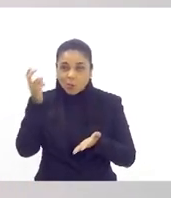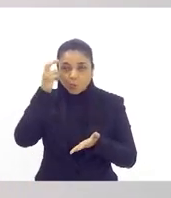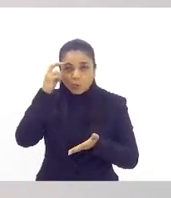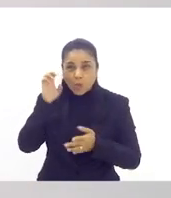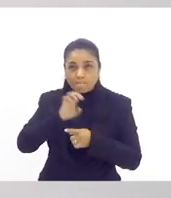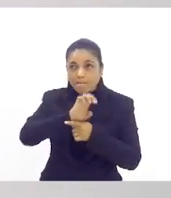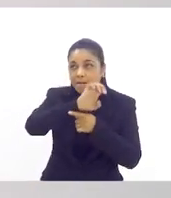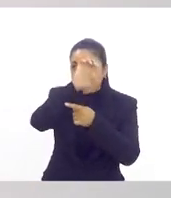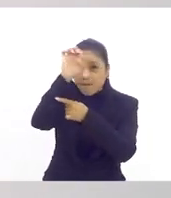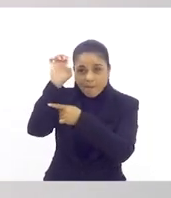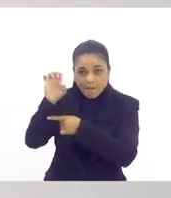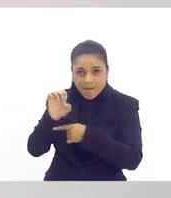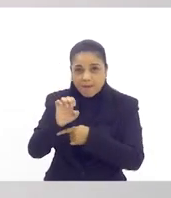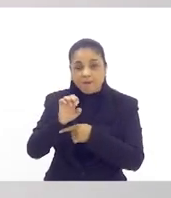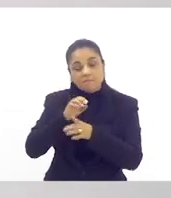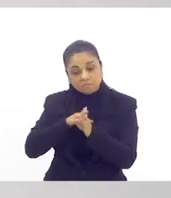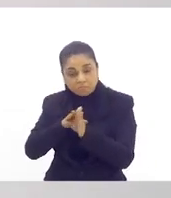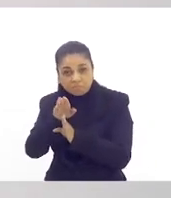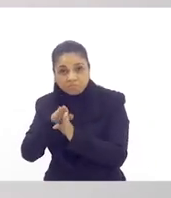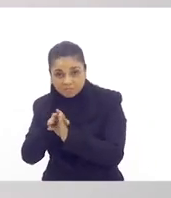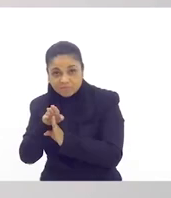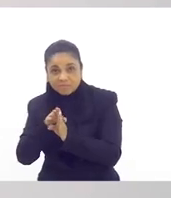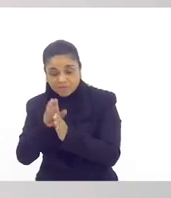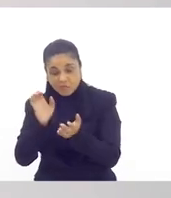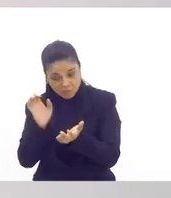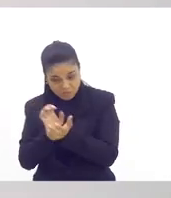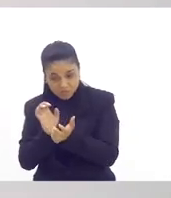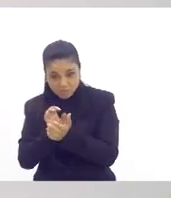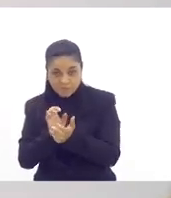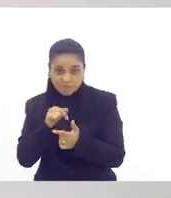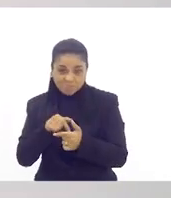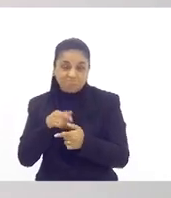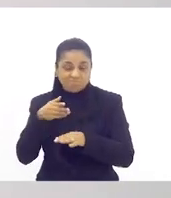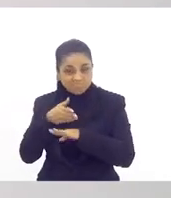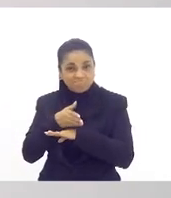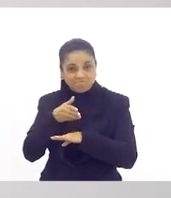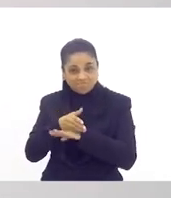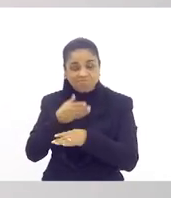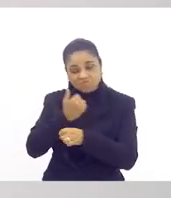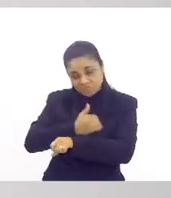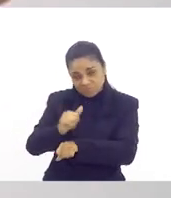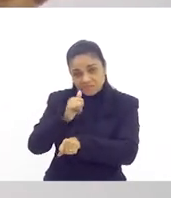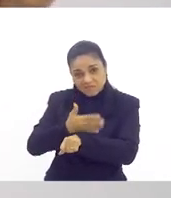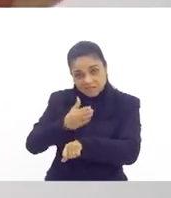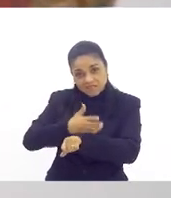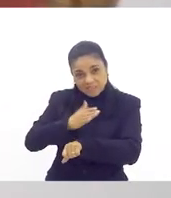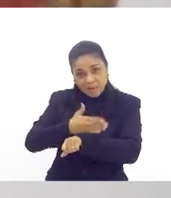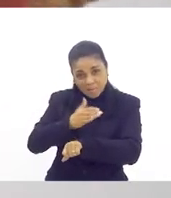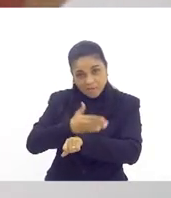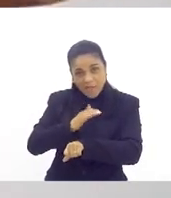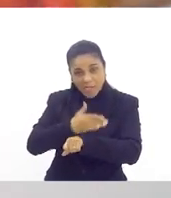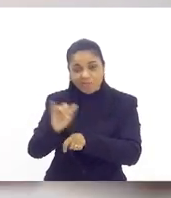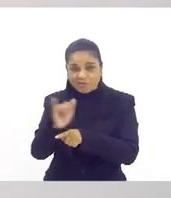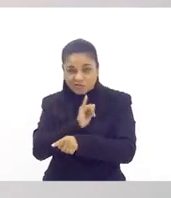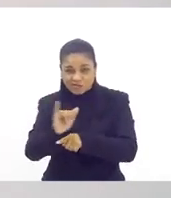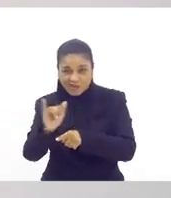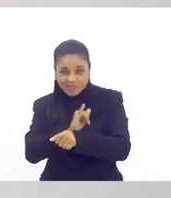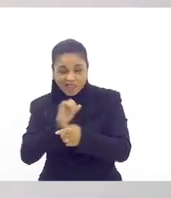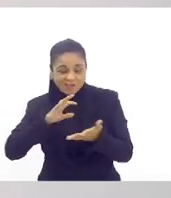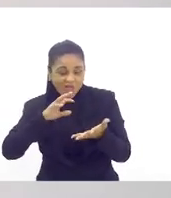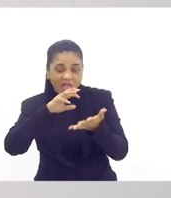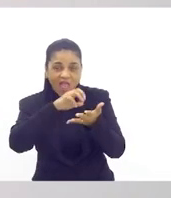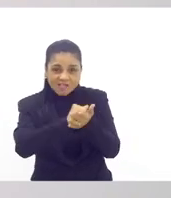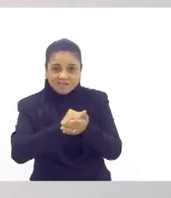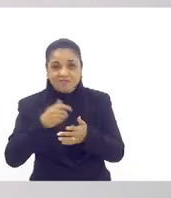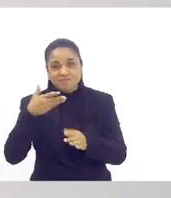puderam ser instruídas e pasta nossa equipe fez parte lá do treinamento e ali é um registro das pessoas que estavam